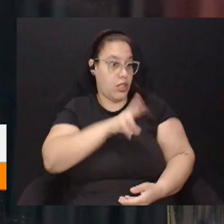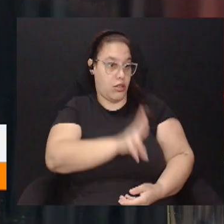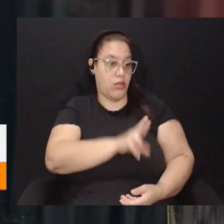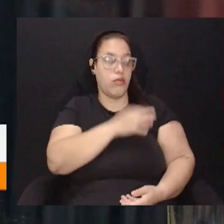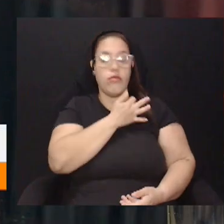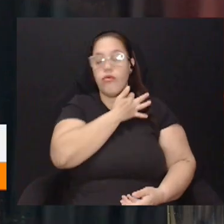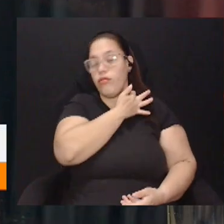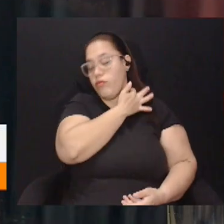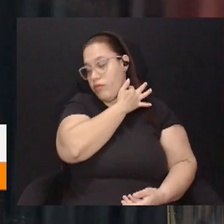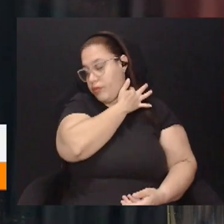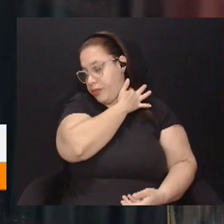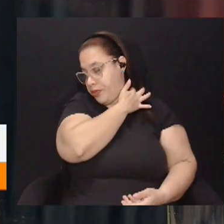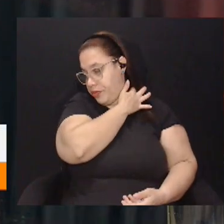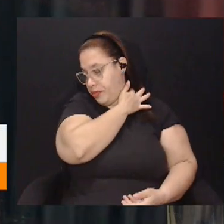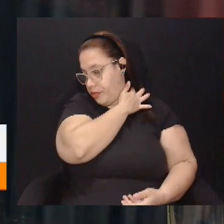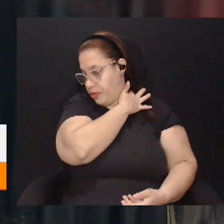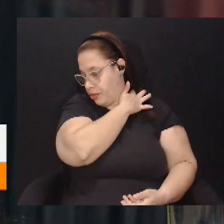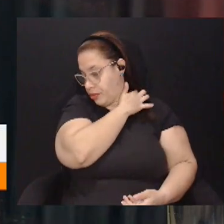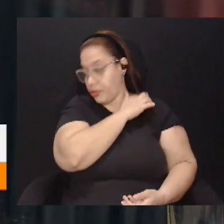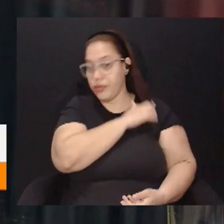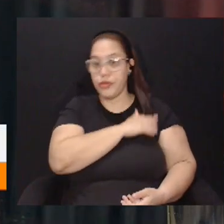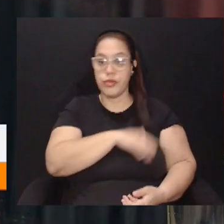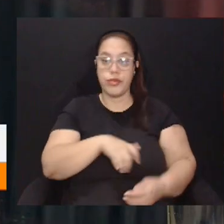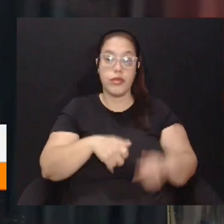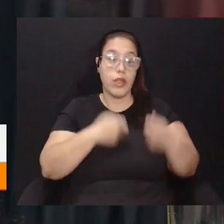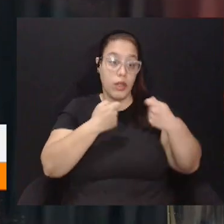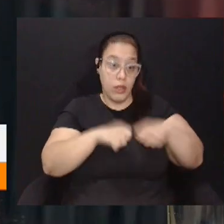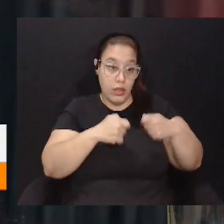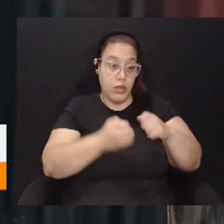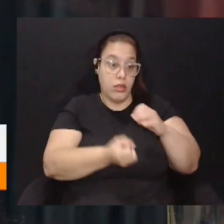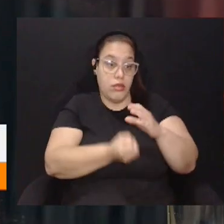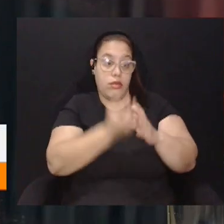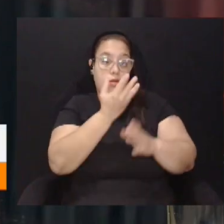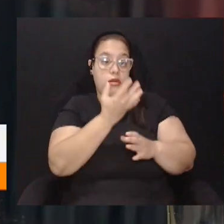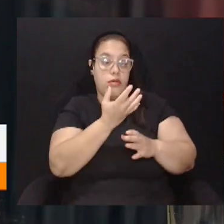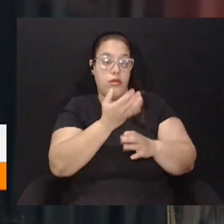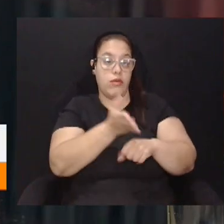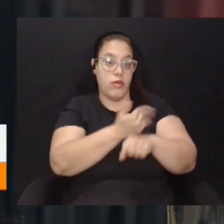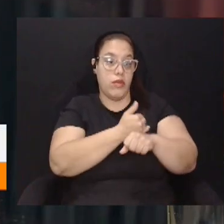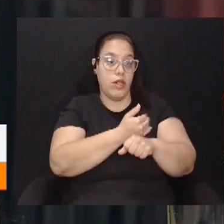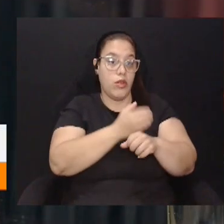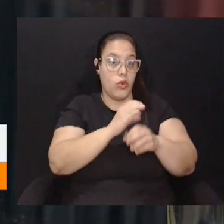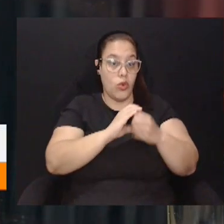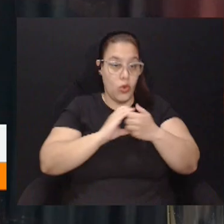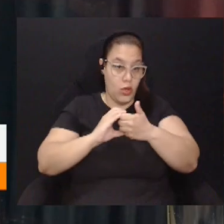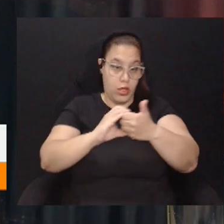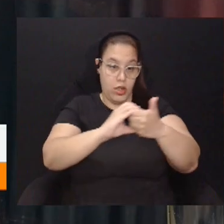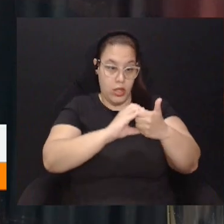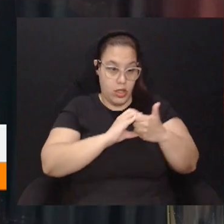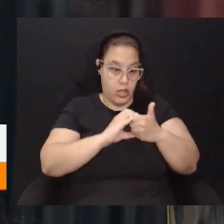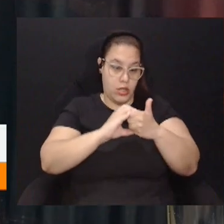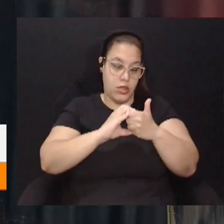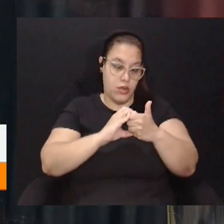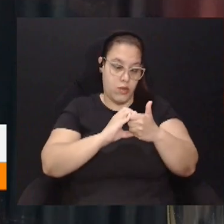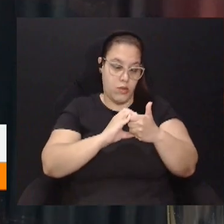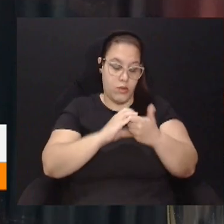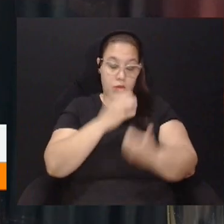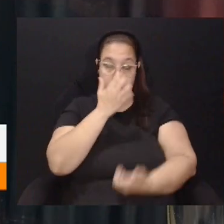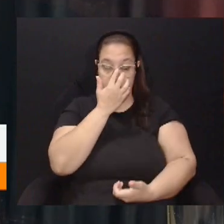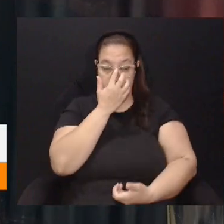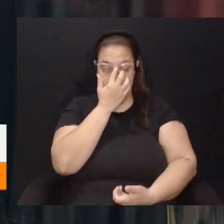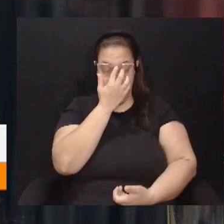então, essa necessidade apareceu muito cedo no cristianismo. uhum, Então,